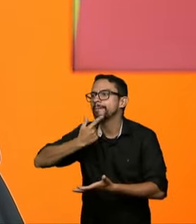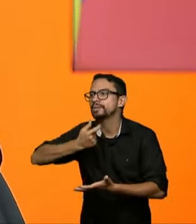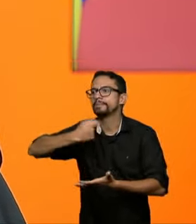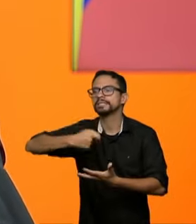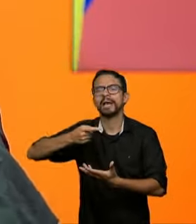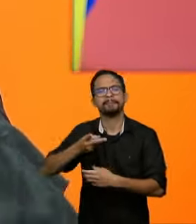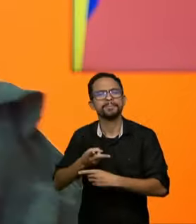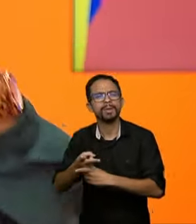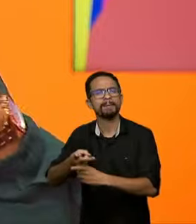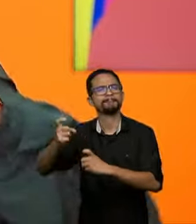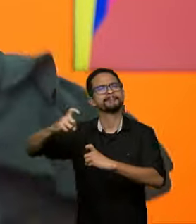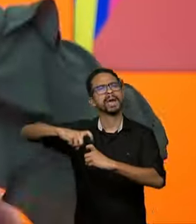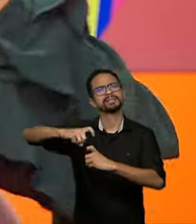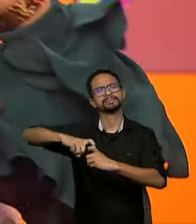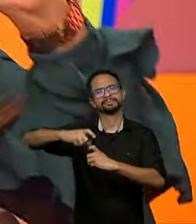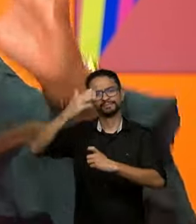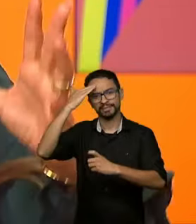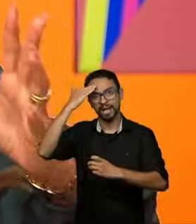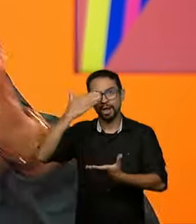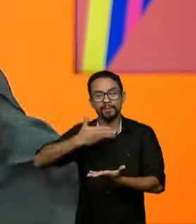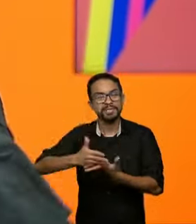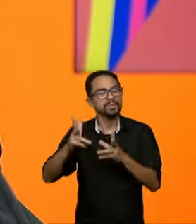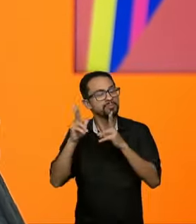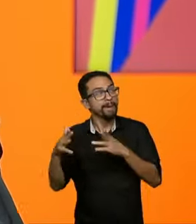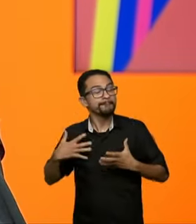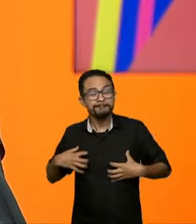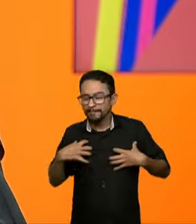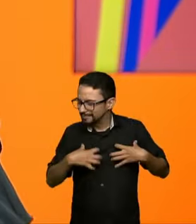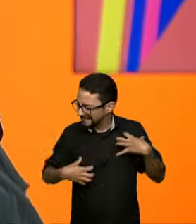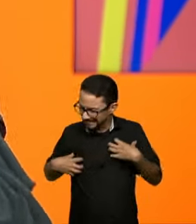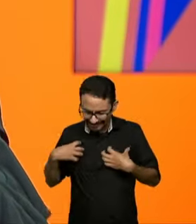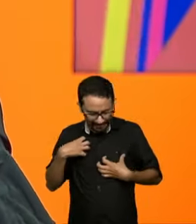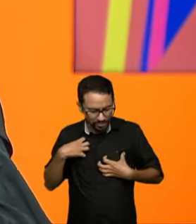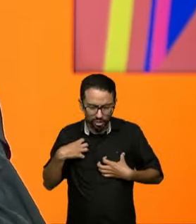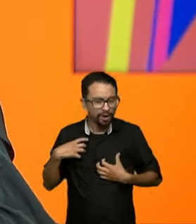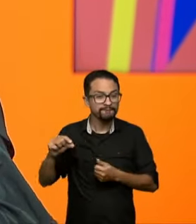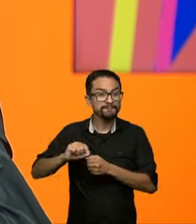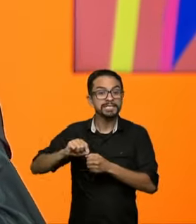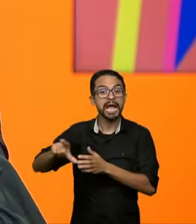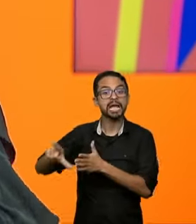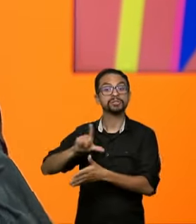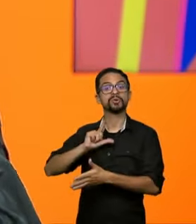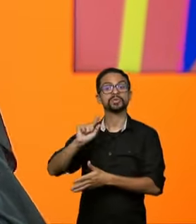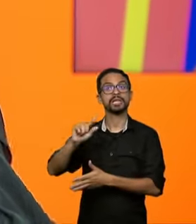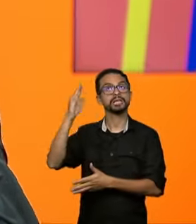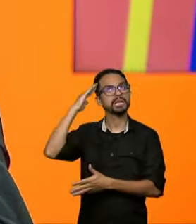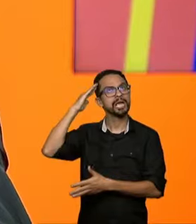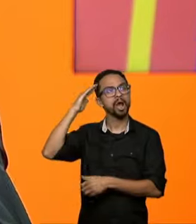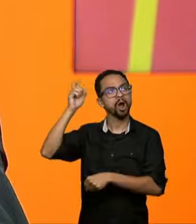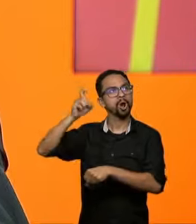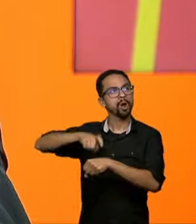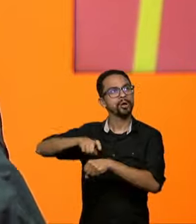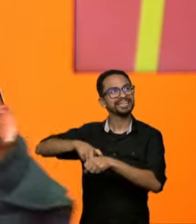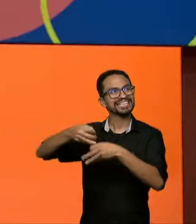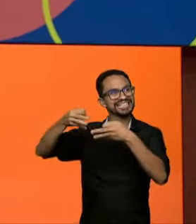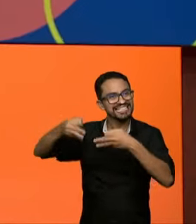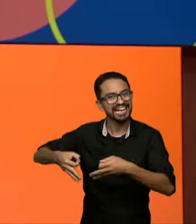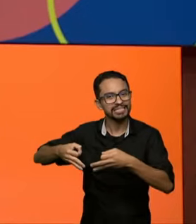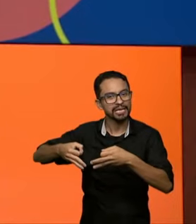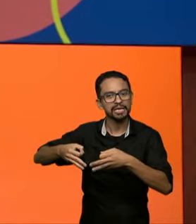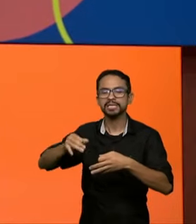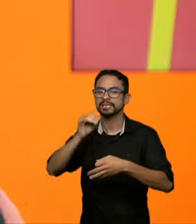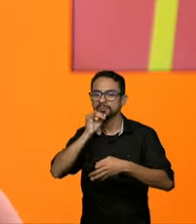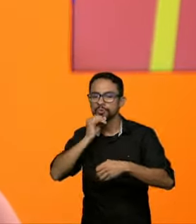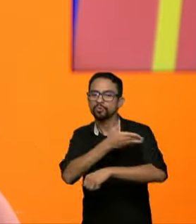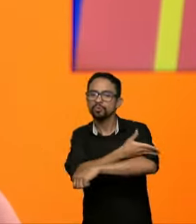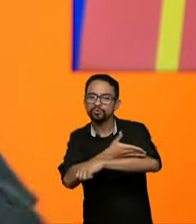o médico, e comecei a dormir mal, o que, que eu tenho que fazer? Me entender, saber qual é o meu horário, né? Eu sou